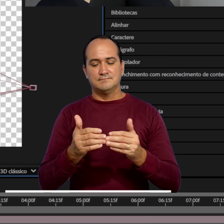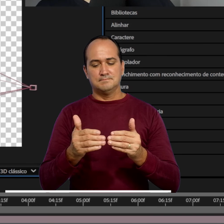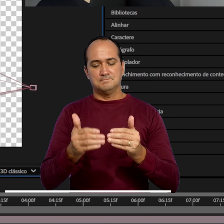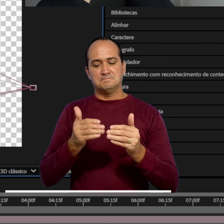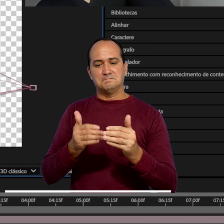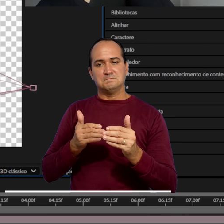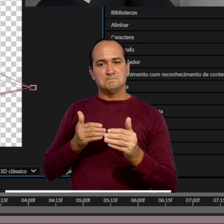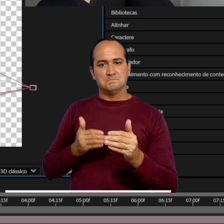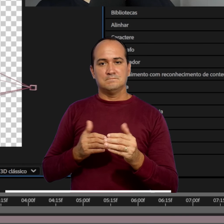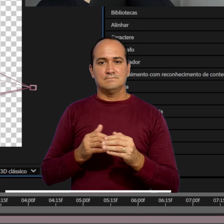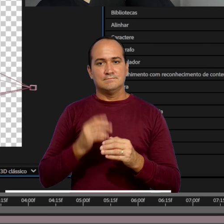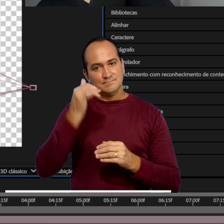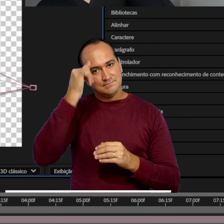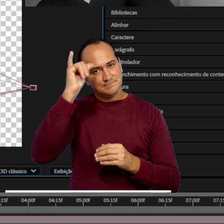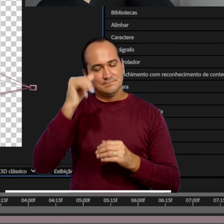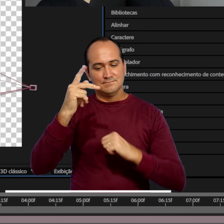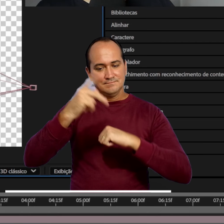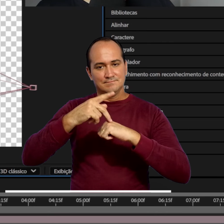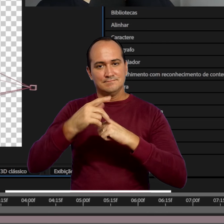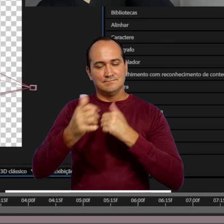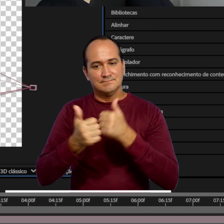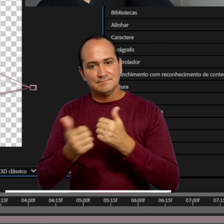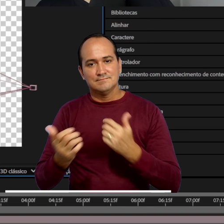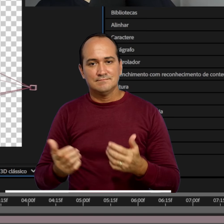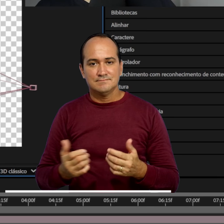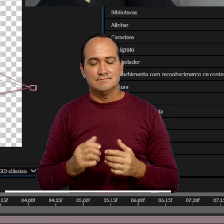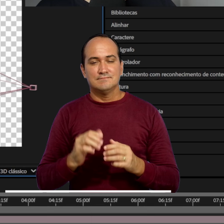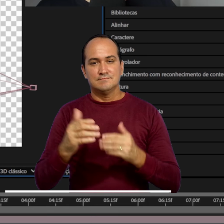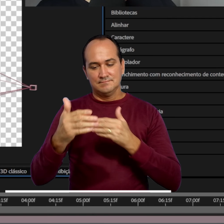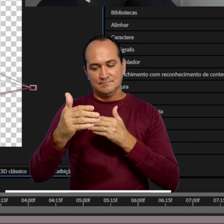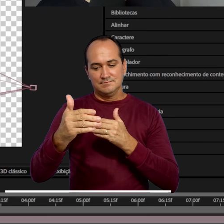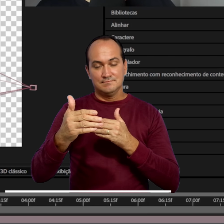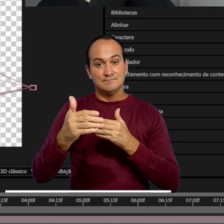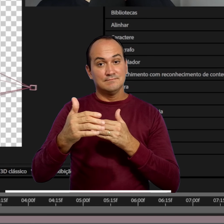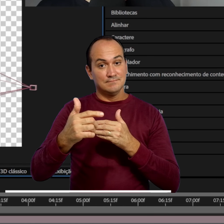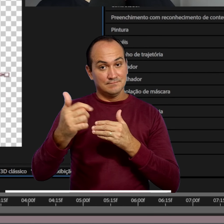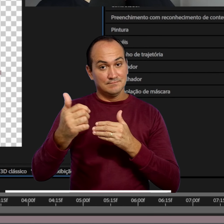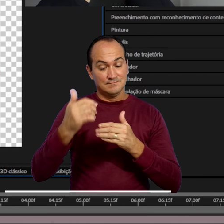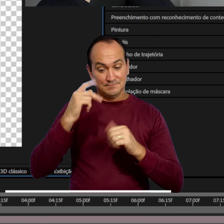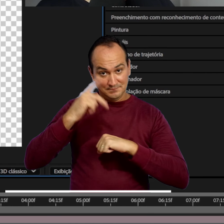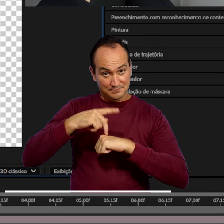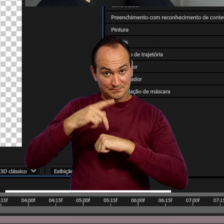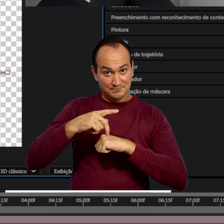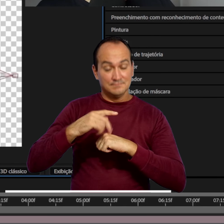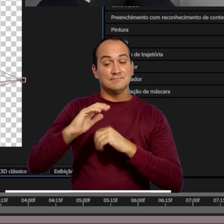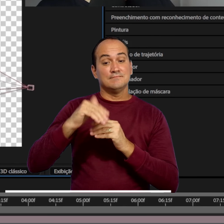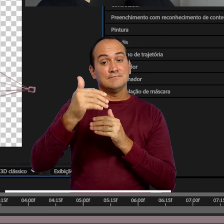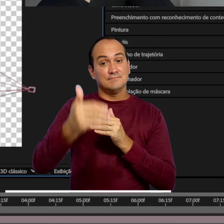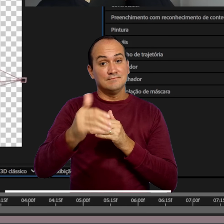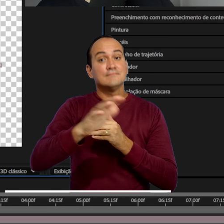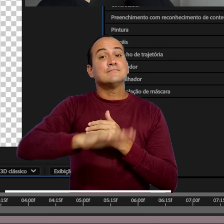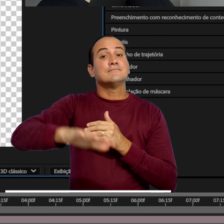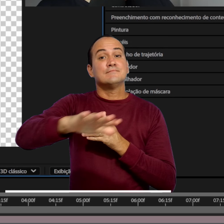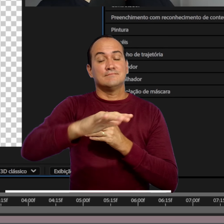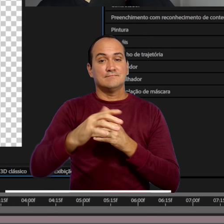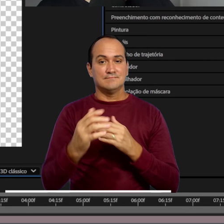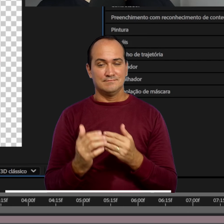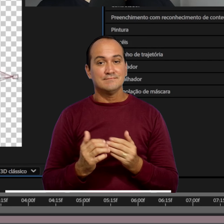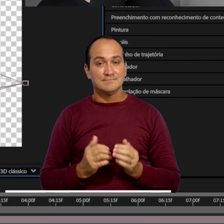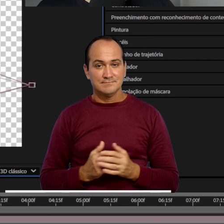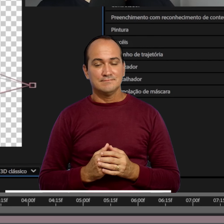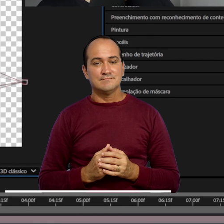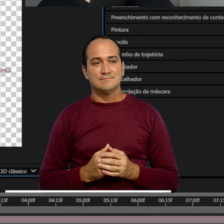puxar um pouquinho mais para trás aqui também, para ela não bater na pedra aqui, ó. Porque ela vai ficar, ó, entre a pedra e o